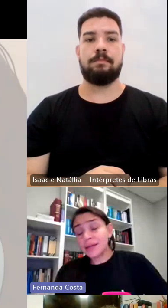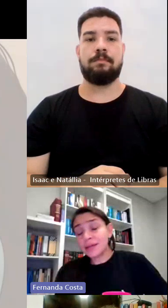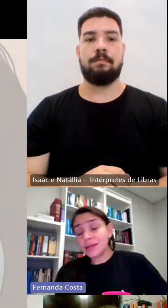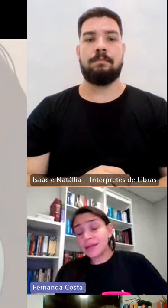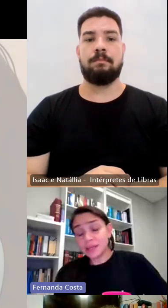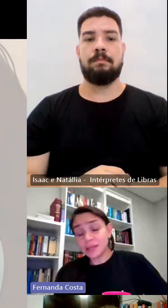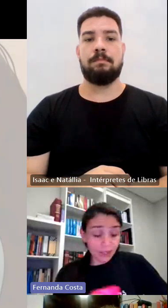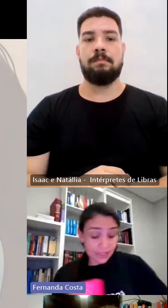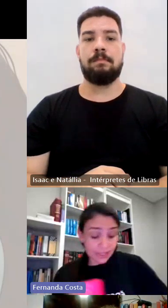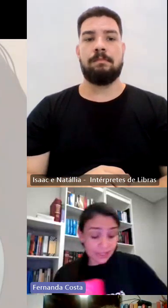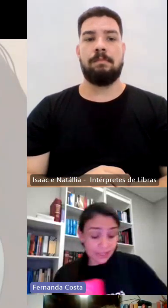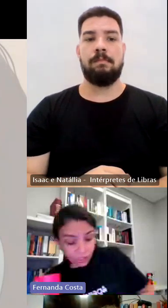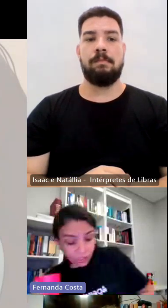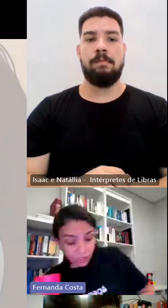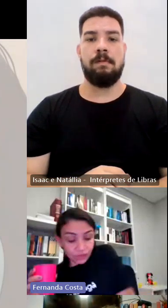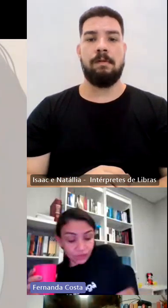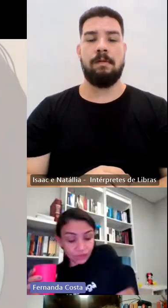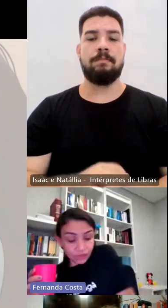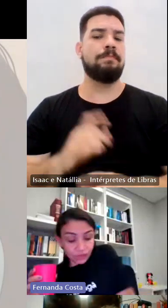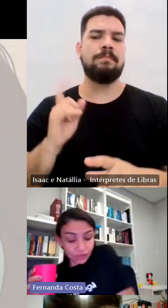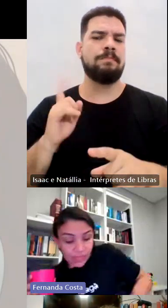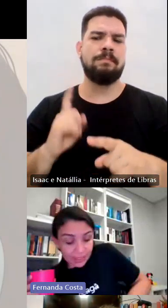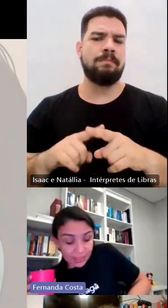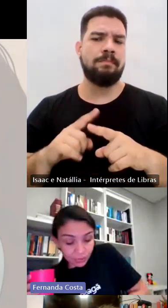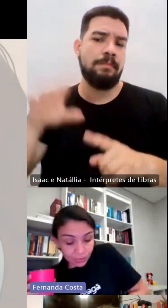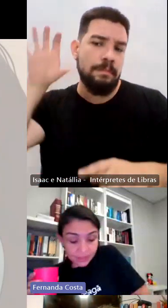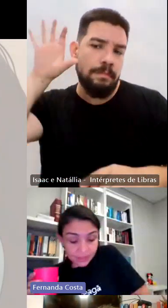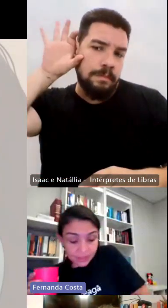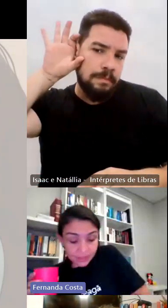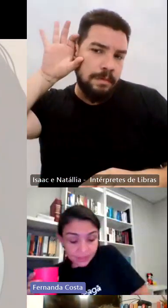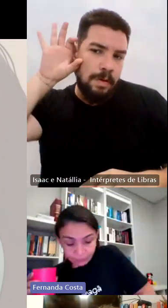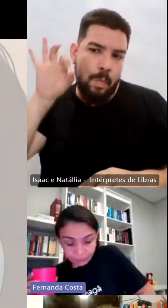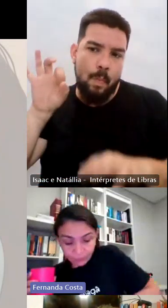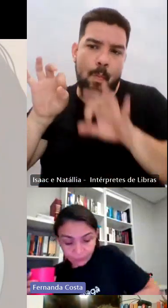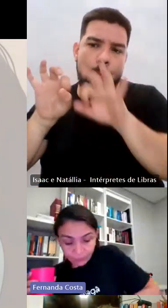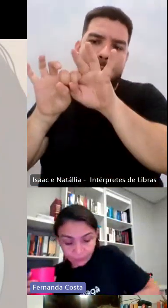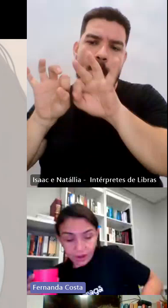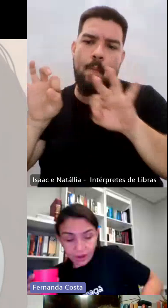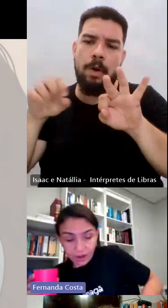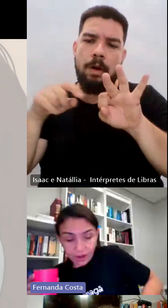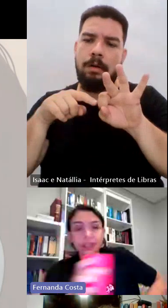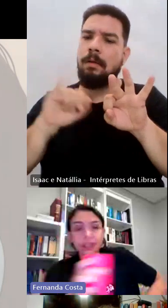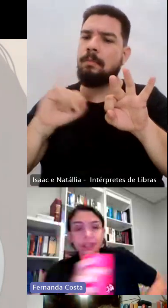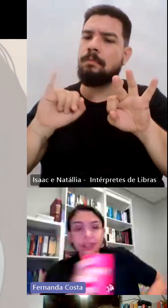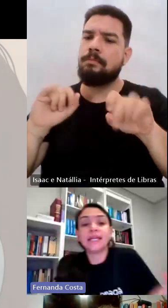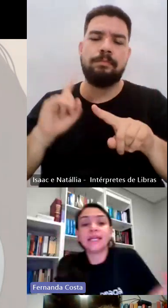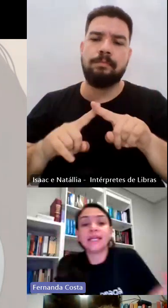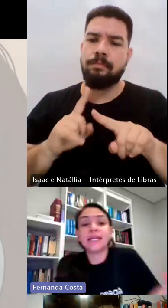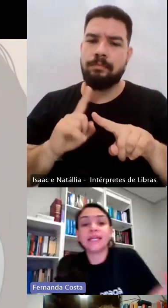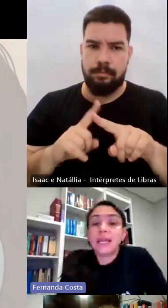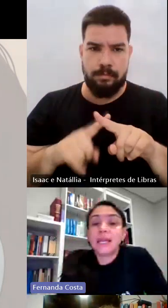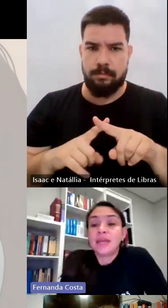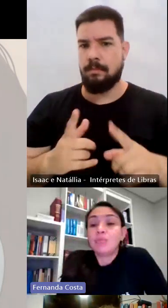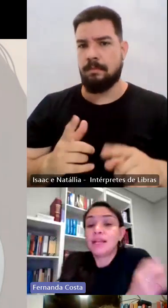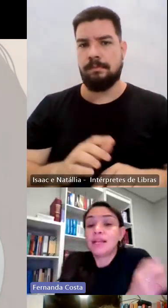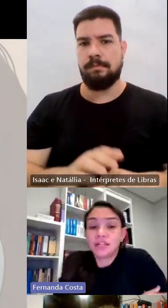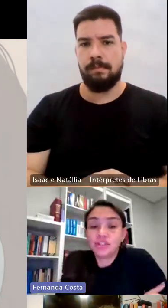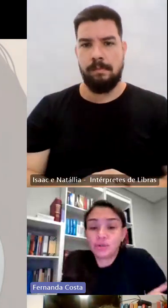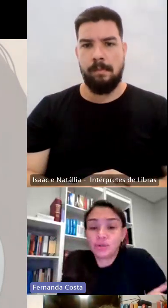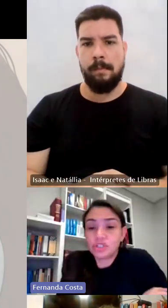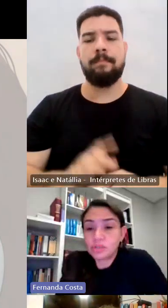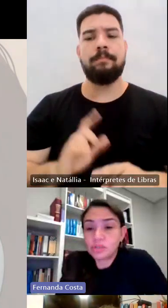E aí, por que esse conduto auditivo ele tem uma certa importância? A gente escuta falar muito dele, né? Porque